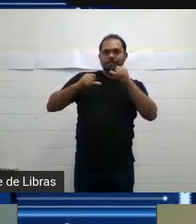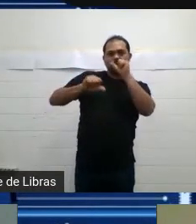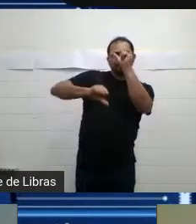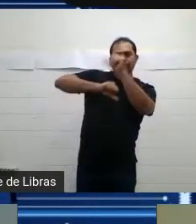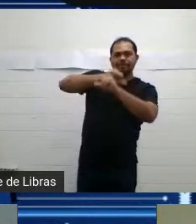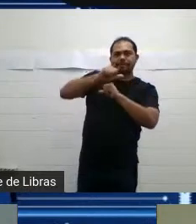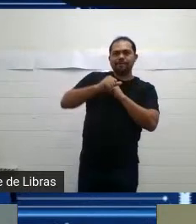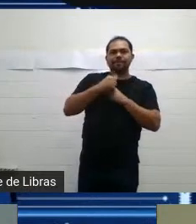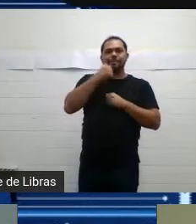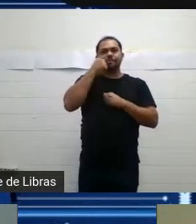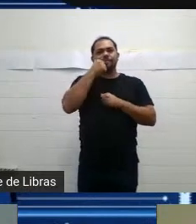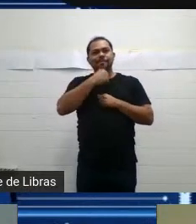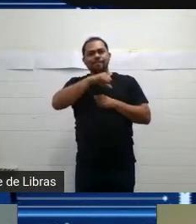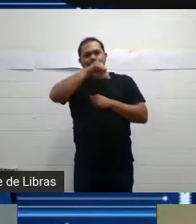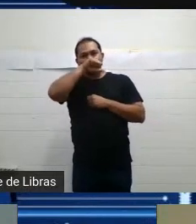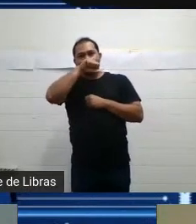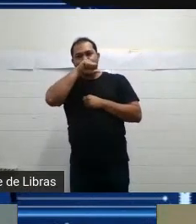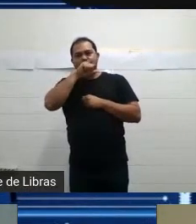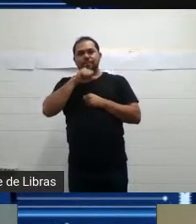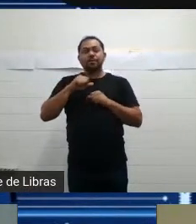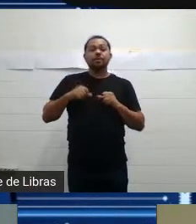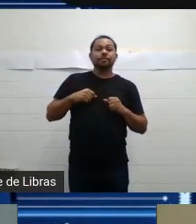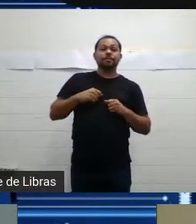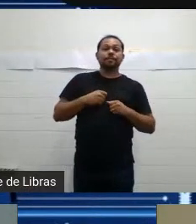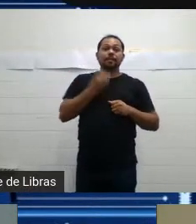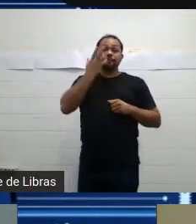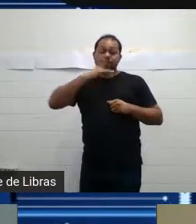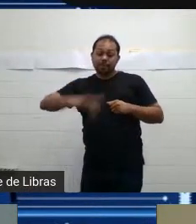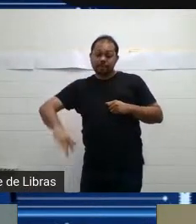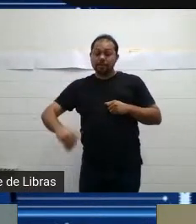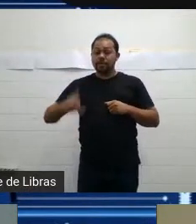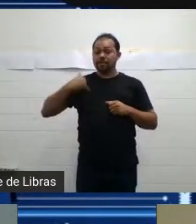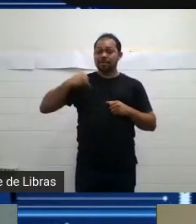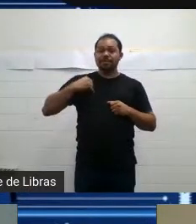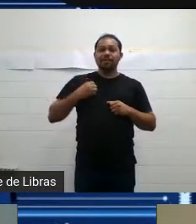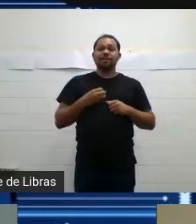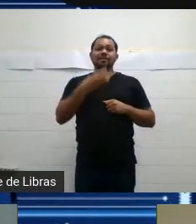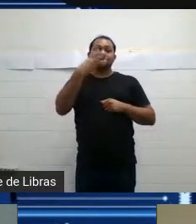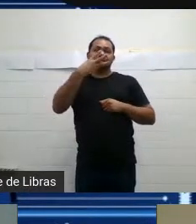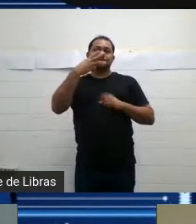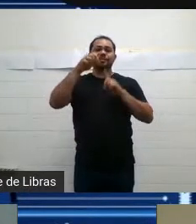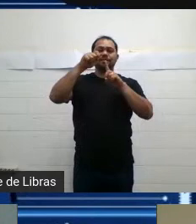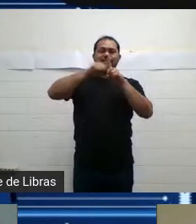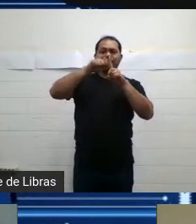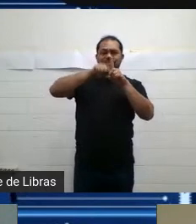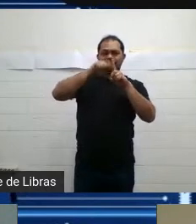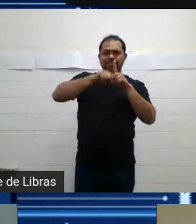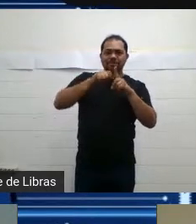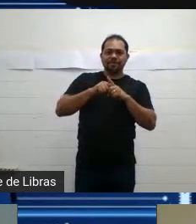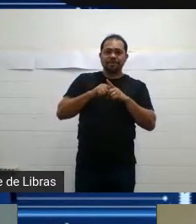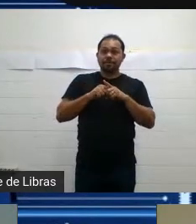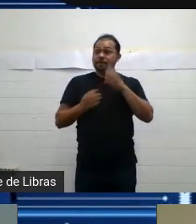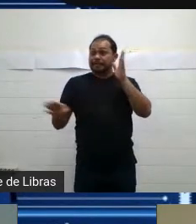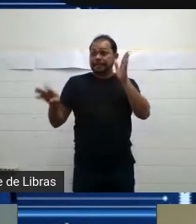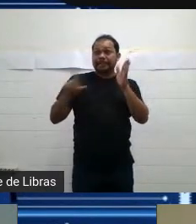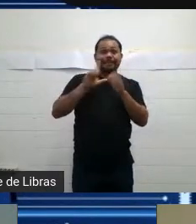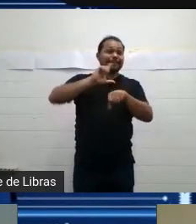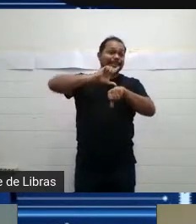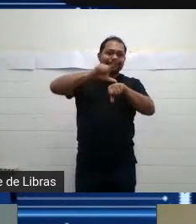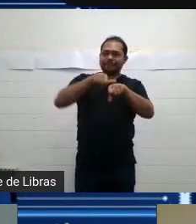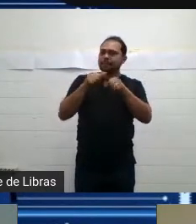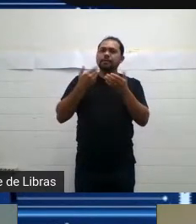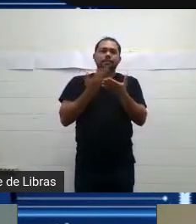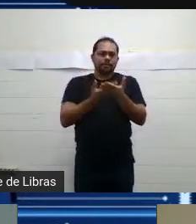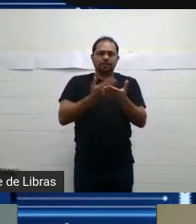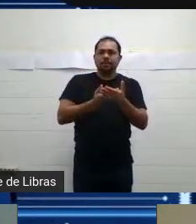de 3 meses, chegava atrasada nas aulas, saía com o leite derramando antes